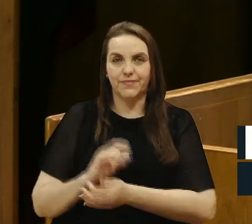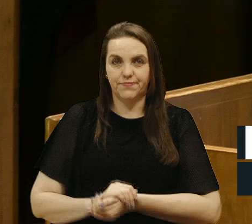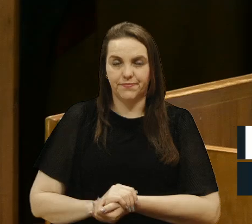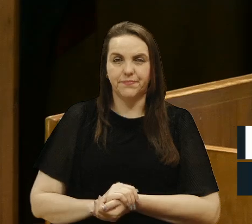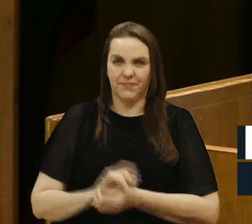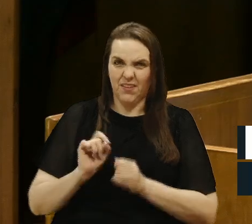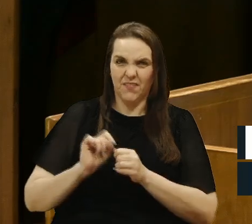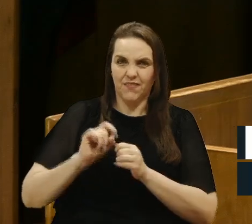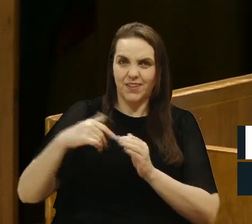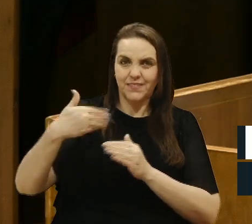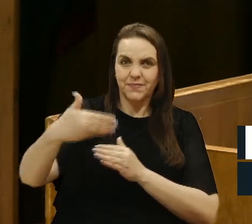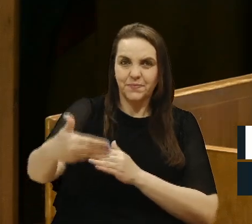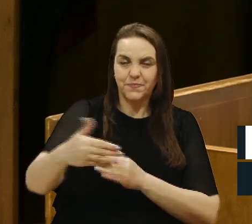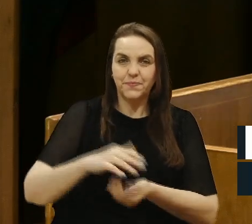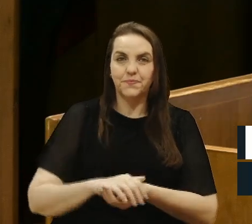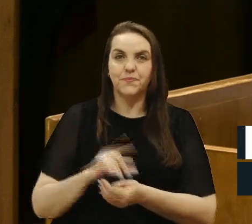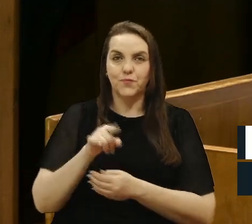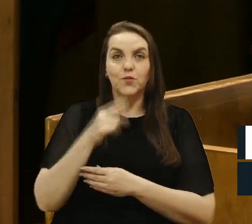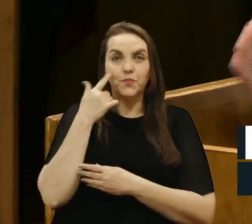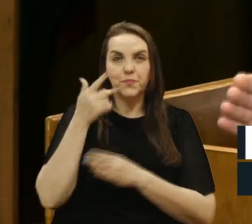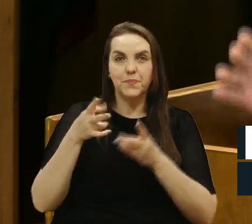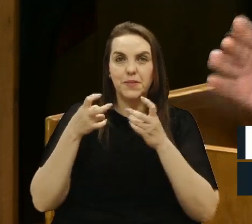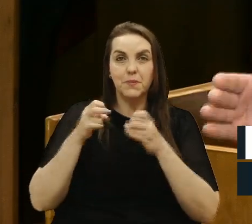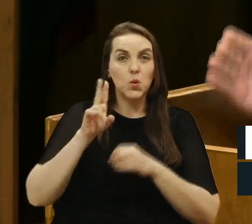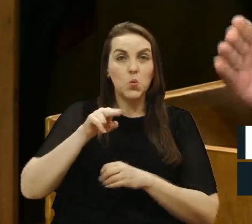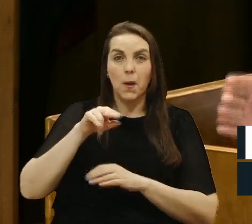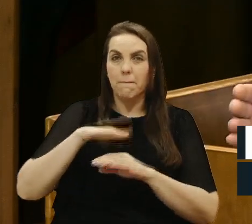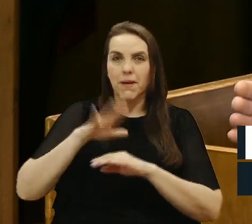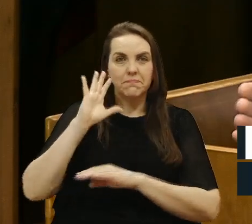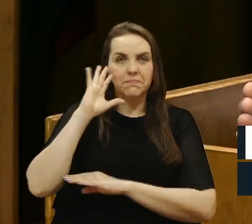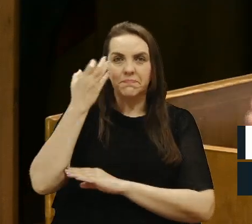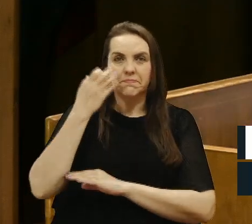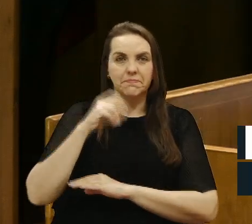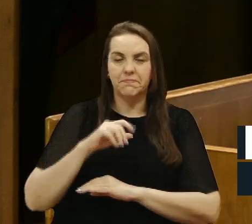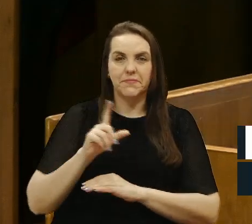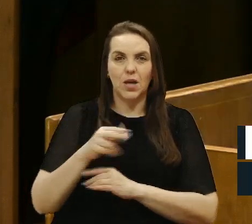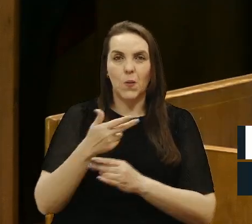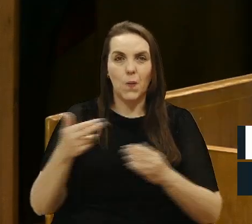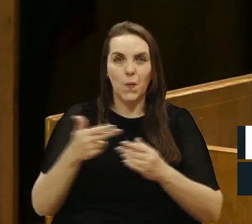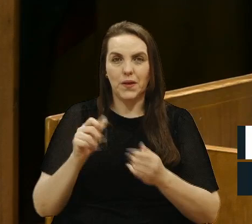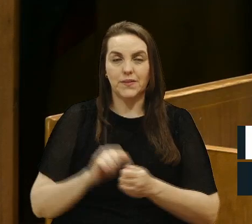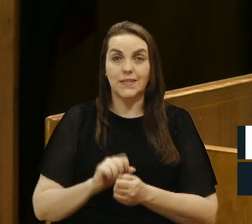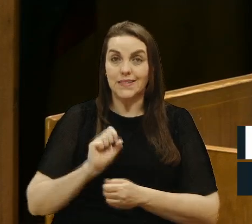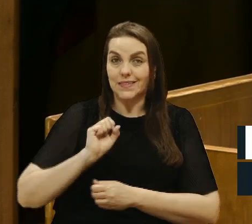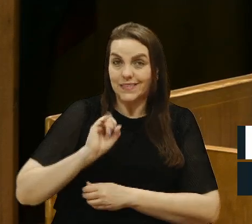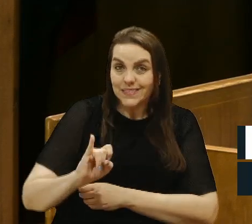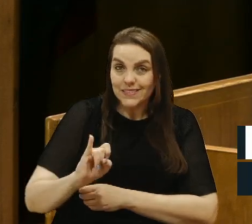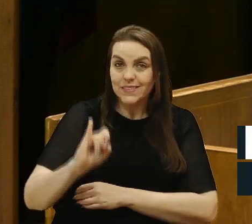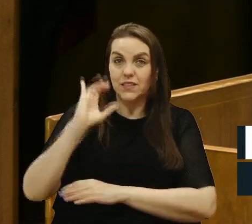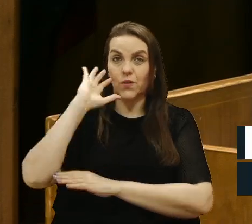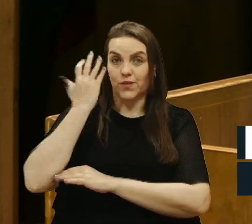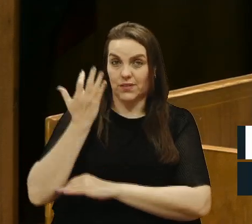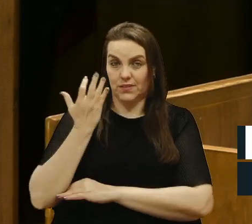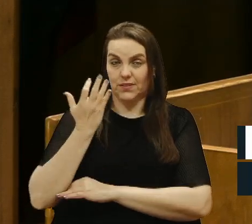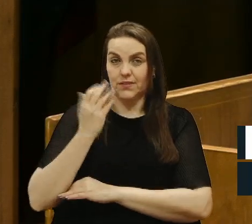para frente e você vai ver que não vai mais acontecer esse tipo de coisa com você. E se acontecer,